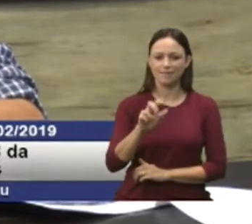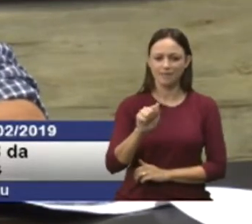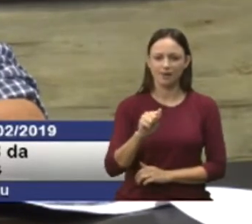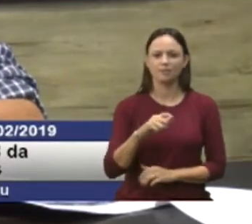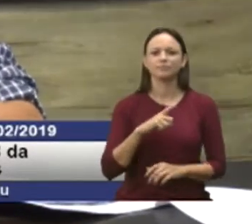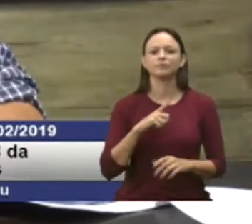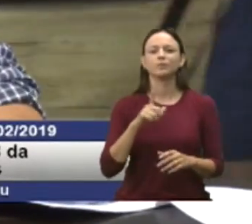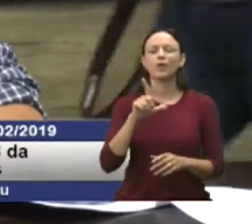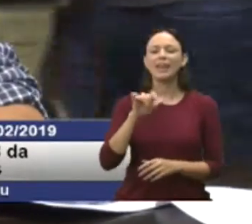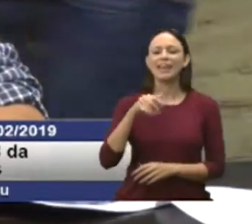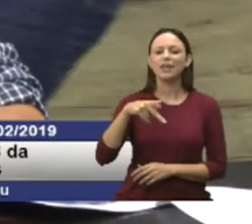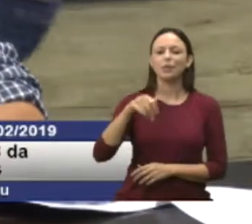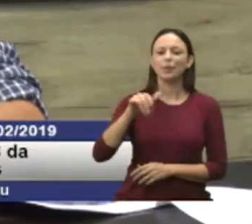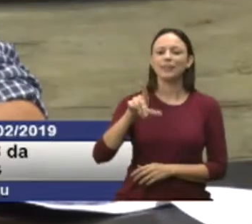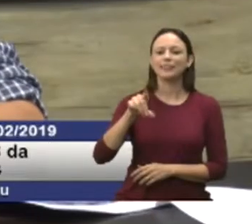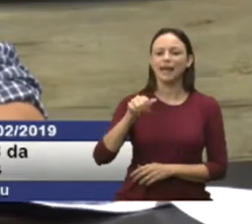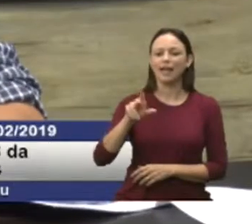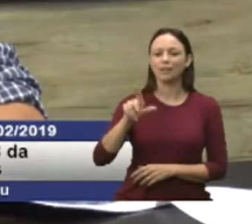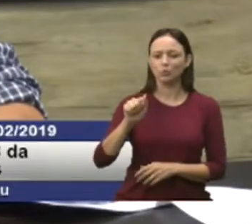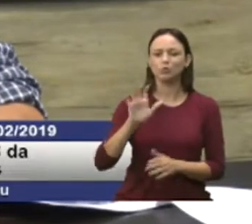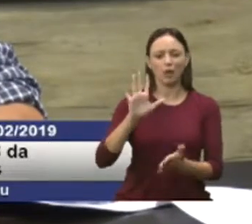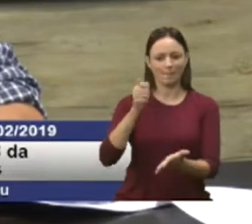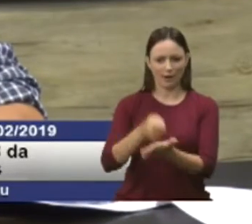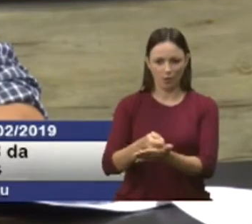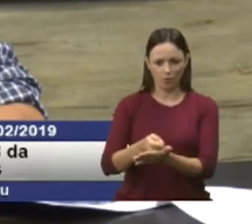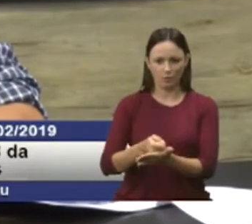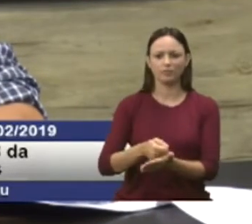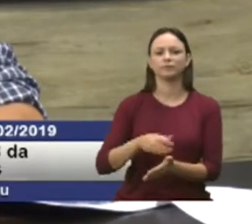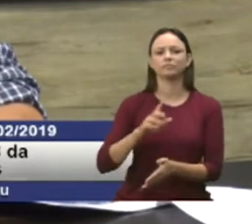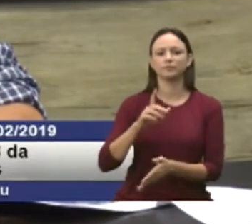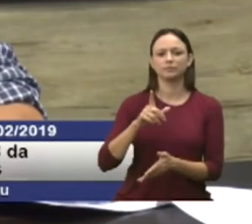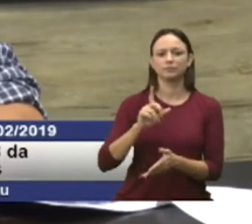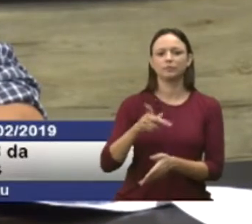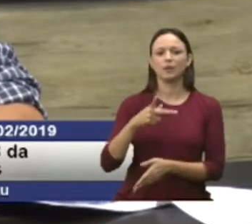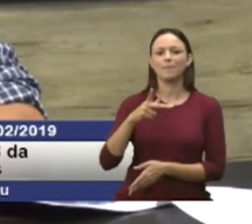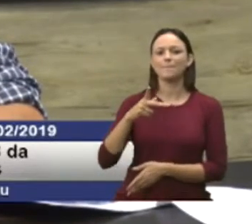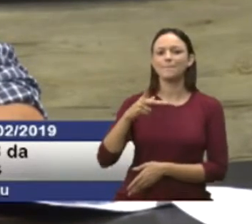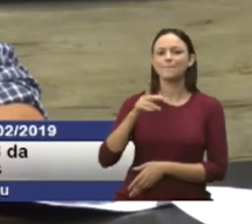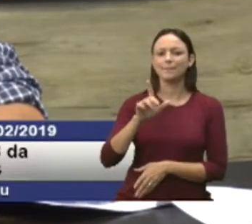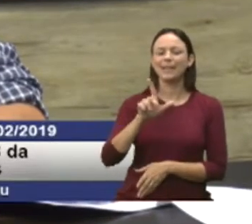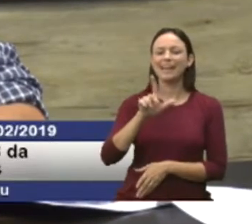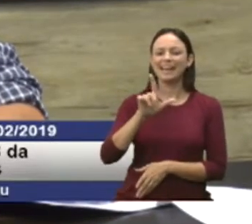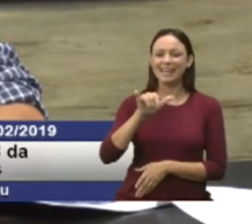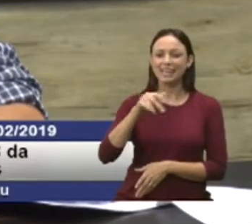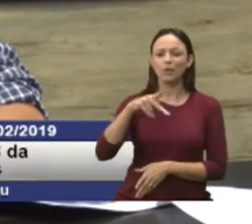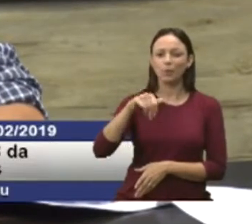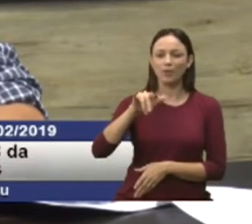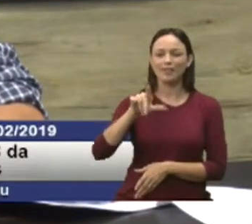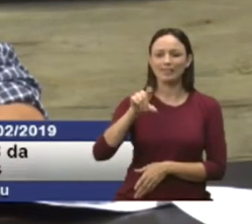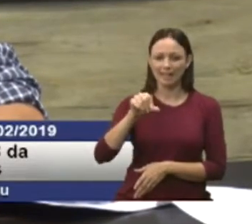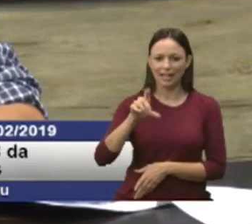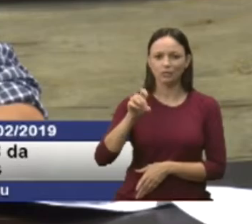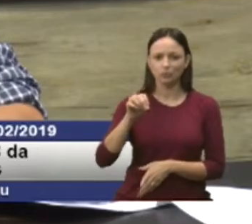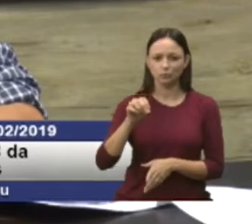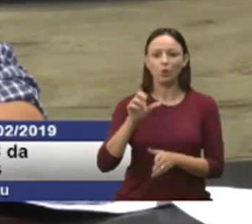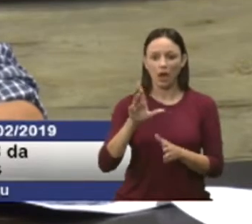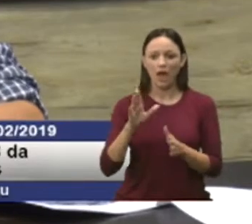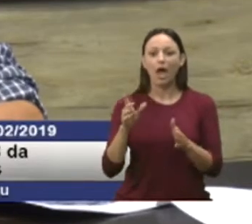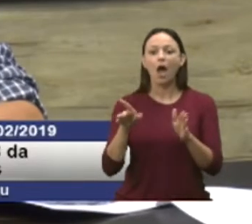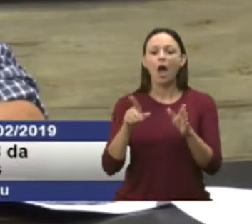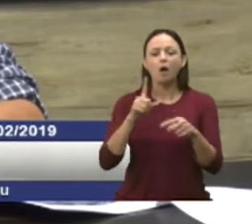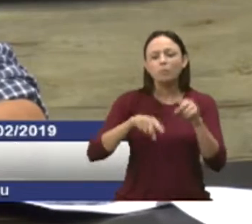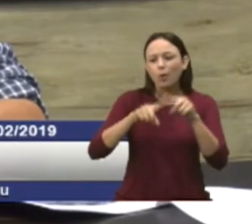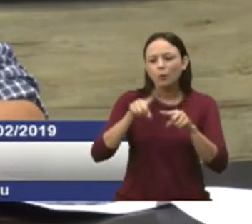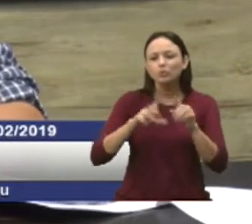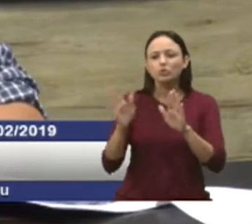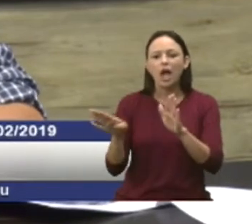já ocorreu e o pago é o que de fato nós já pagamos. O liquidado é quando o produto já chegou em nossas mãos,